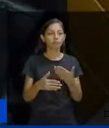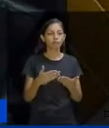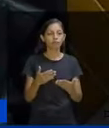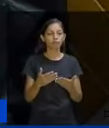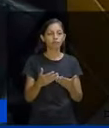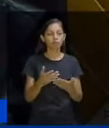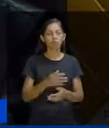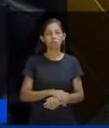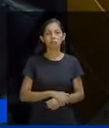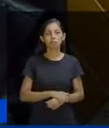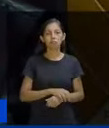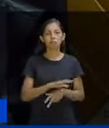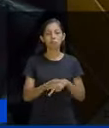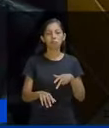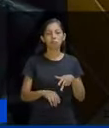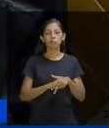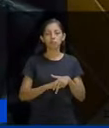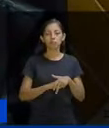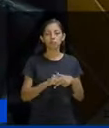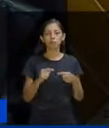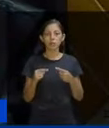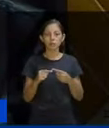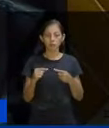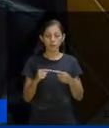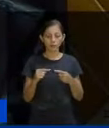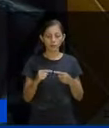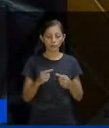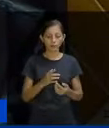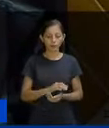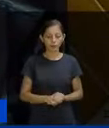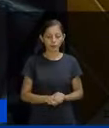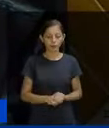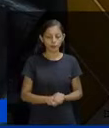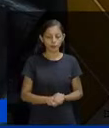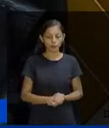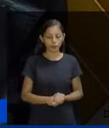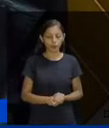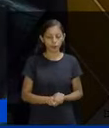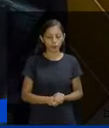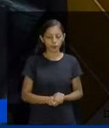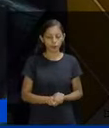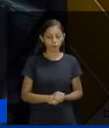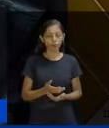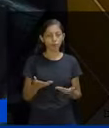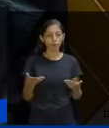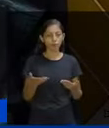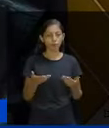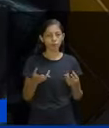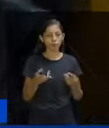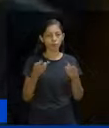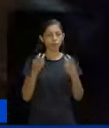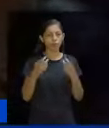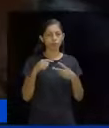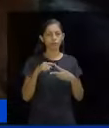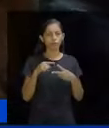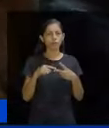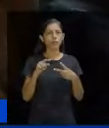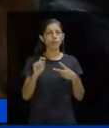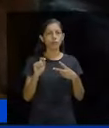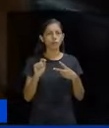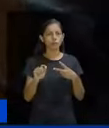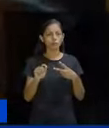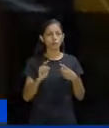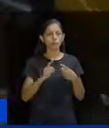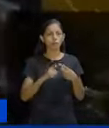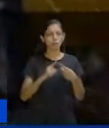gênero. Excelências, tentarei ser breve e objetiva. Temos aqui 2 situações.